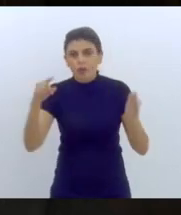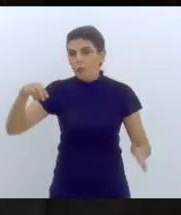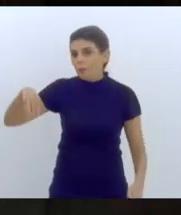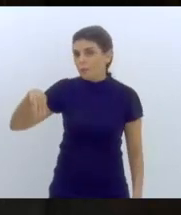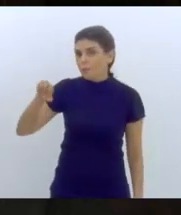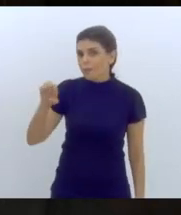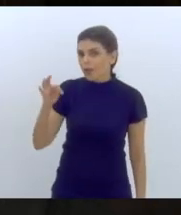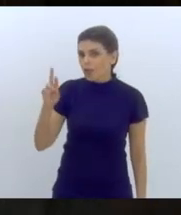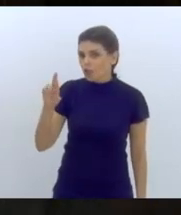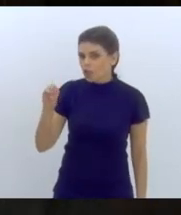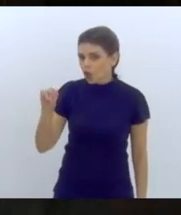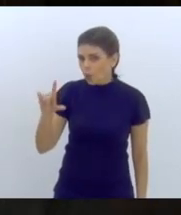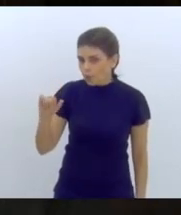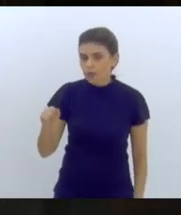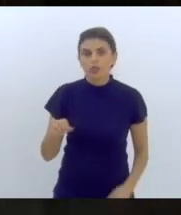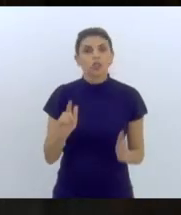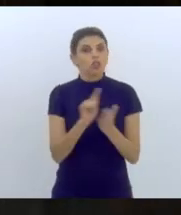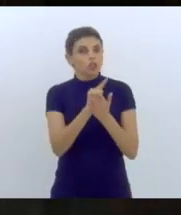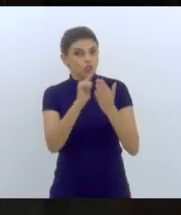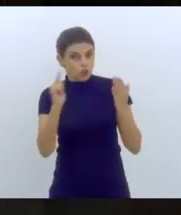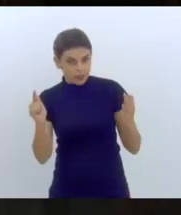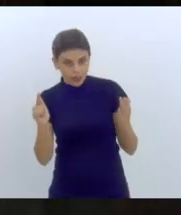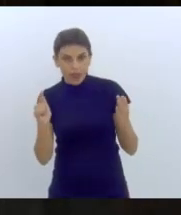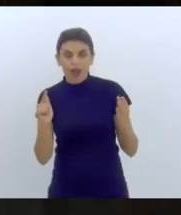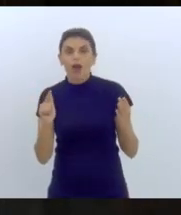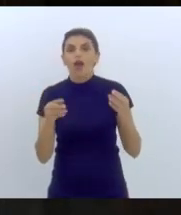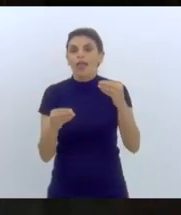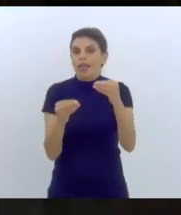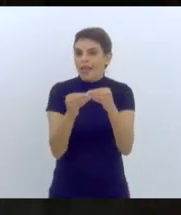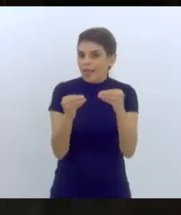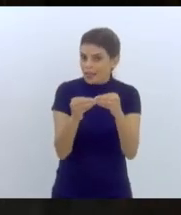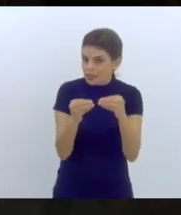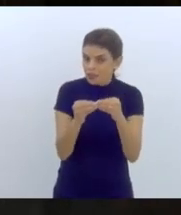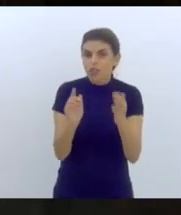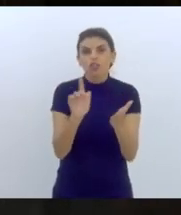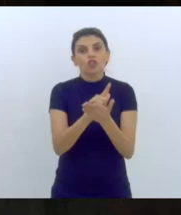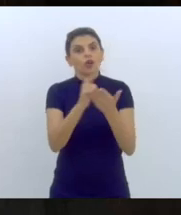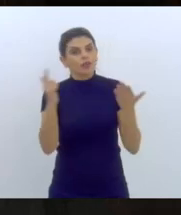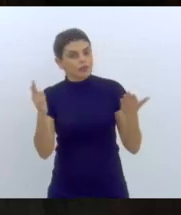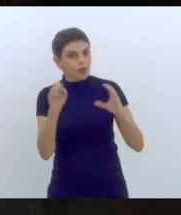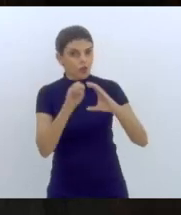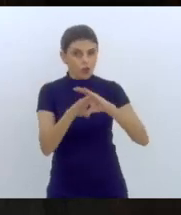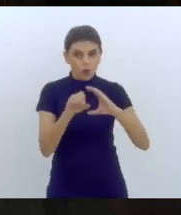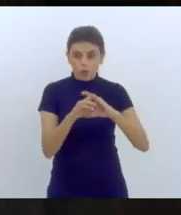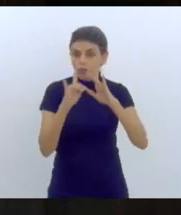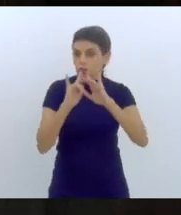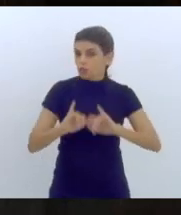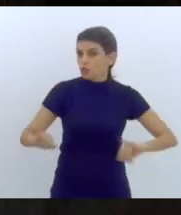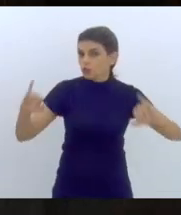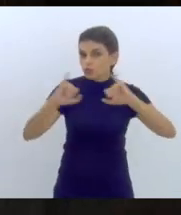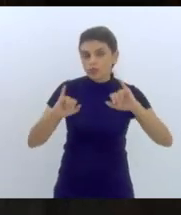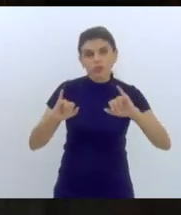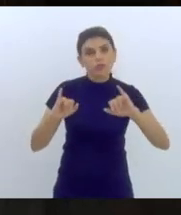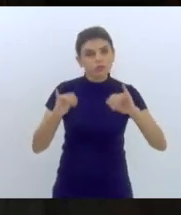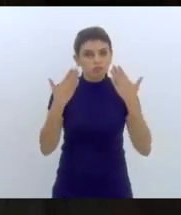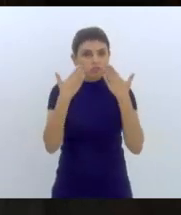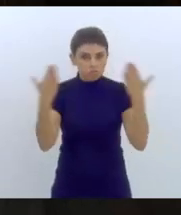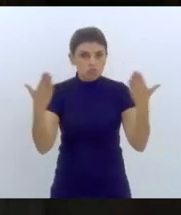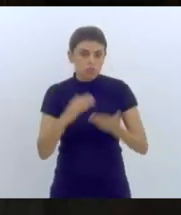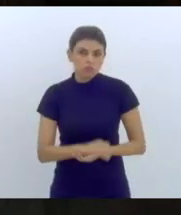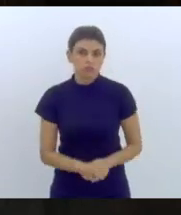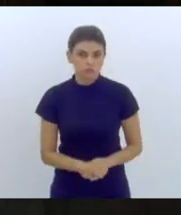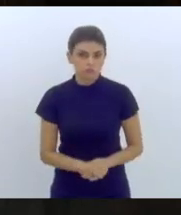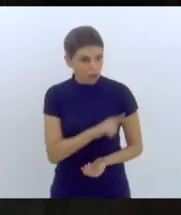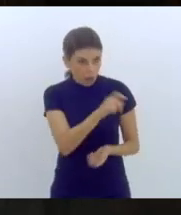Extra, no Globo, saiu em vários jornais. É uma notícia pública. Ele pode vir aqui e dizer se